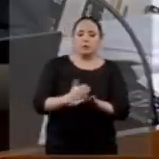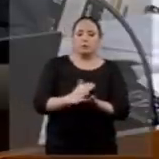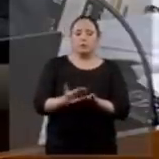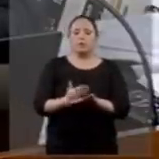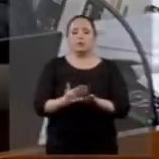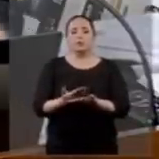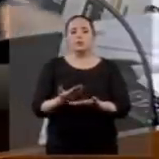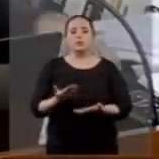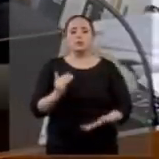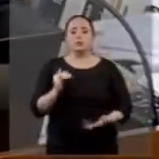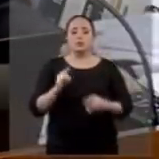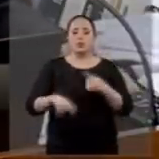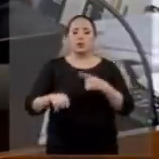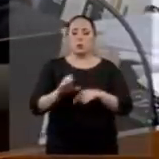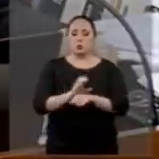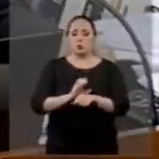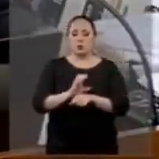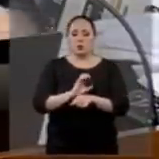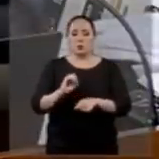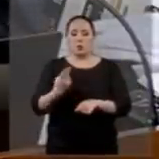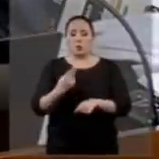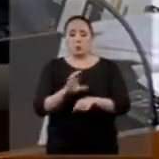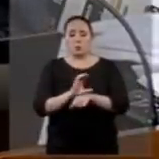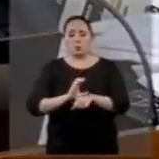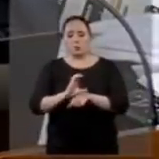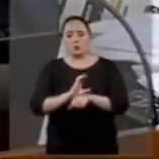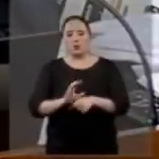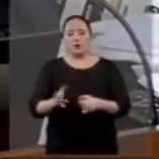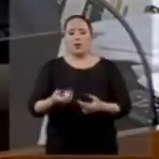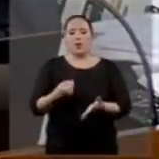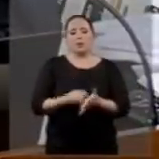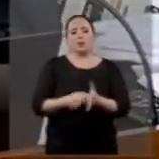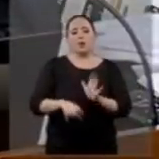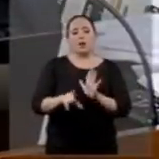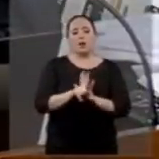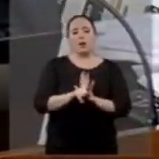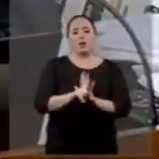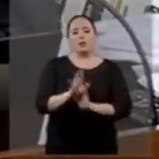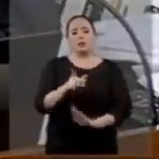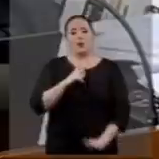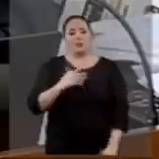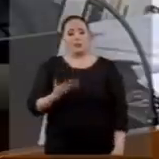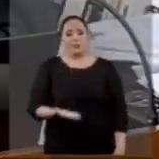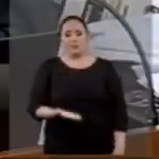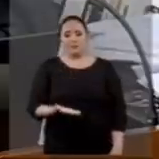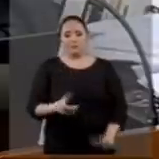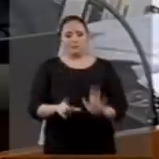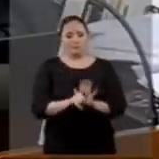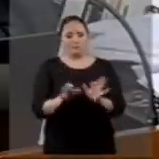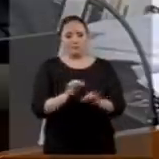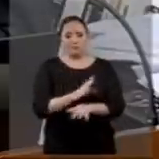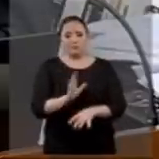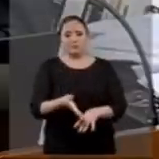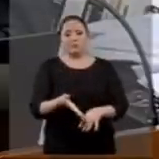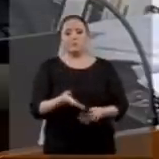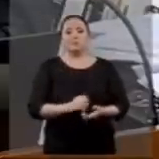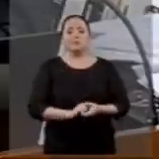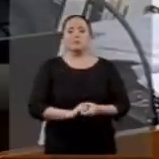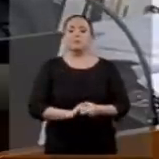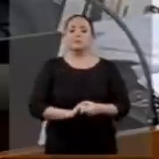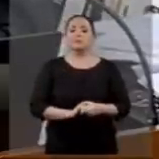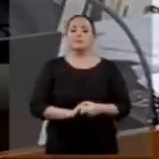parcialmente inconstitucional ou constitucional, exigindo que a lei agora já consta. Essa é a nossa